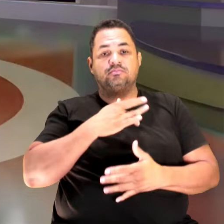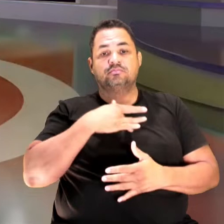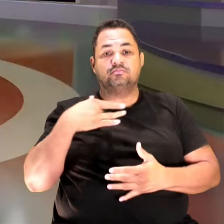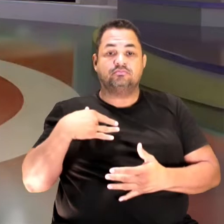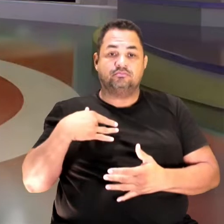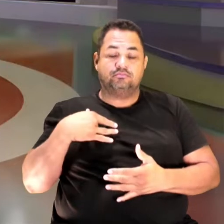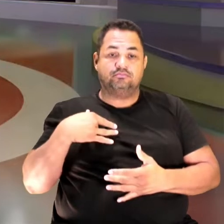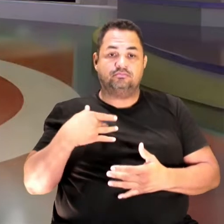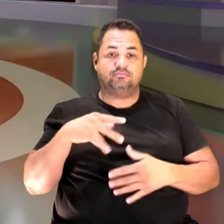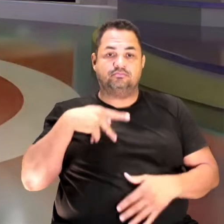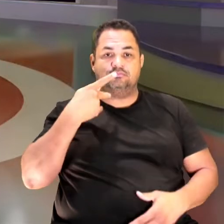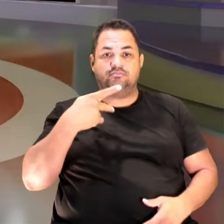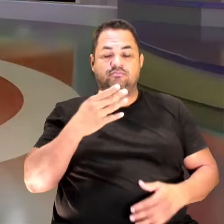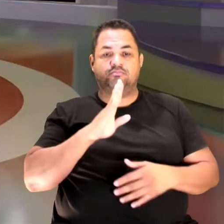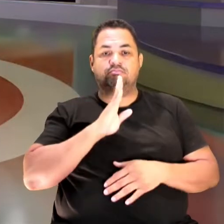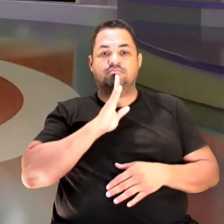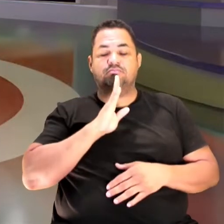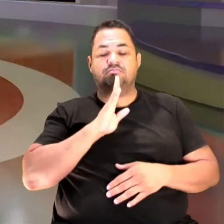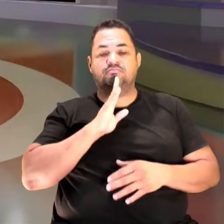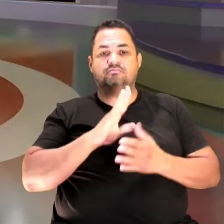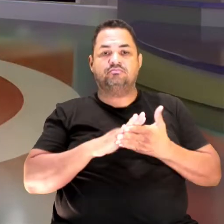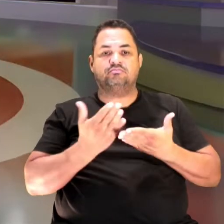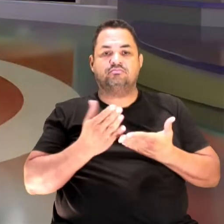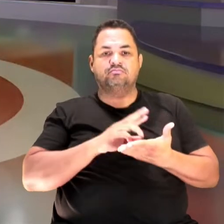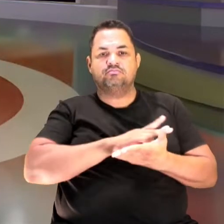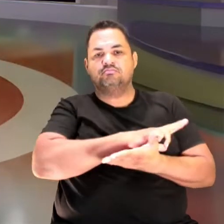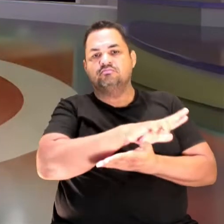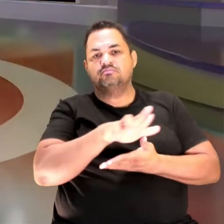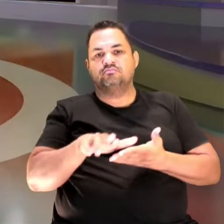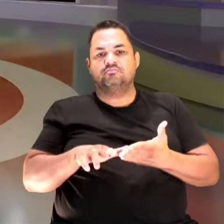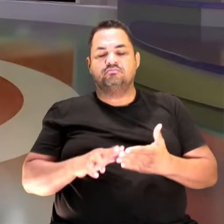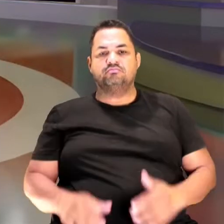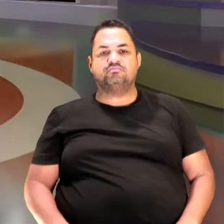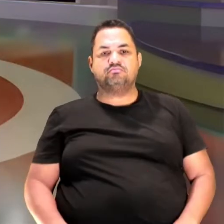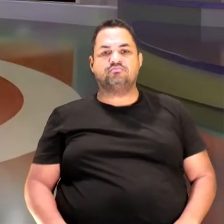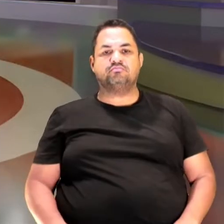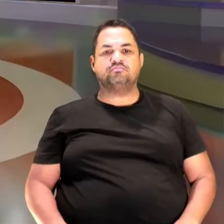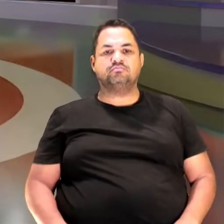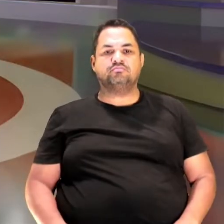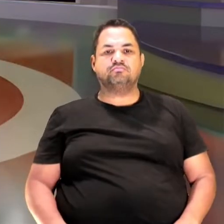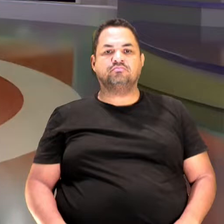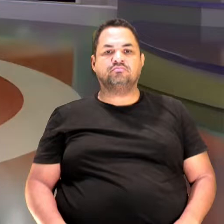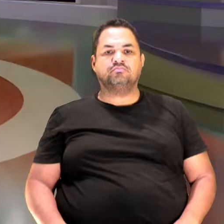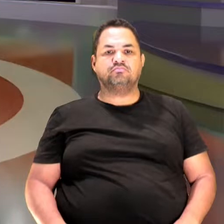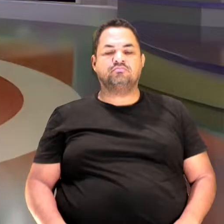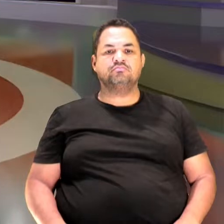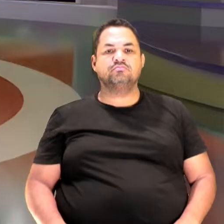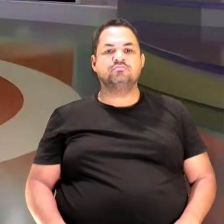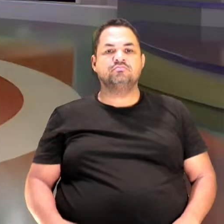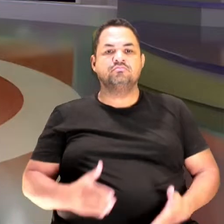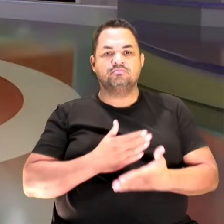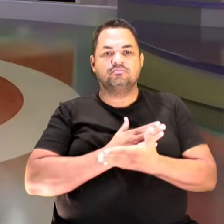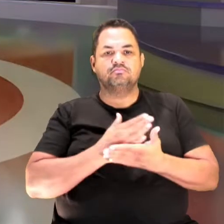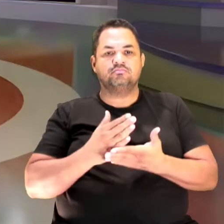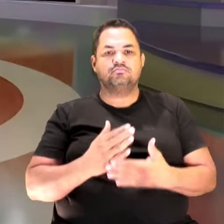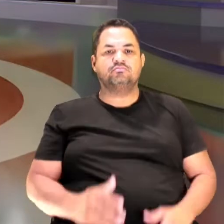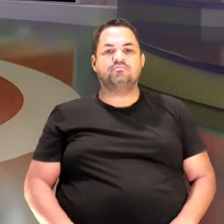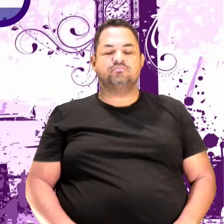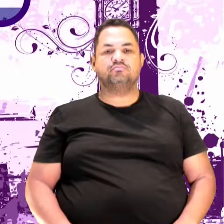saúde, muito conhecimento em relação a isso. And let's get it started. Vamos começar?